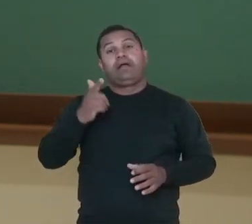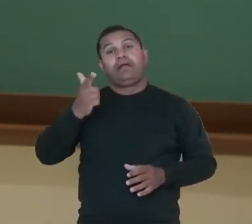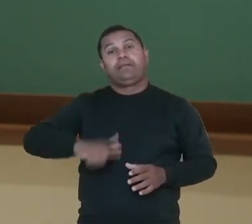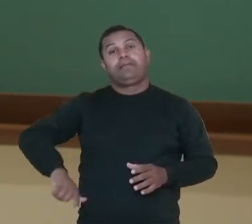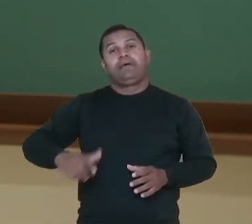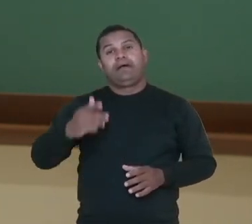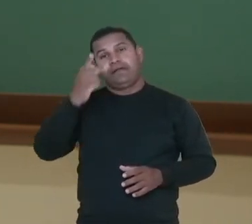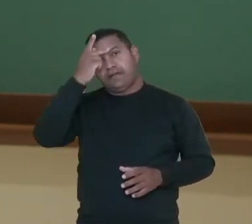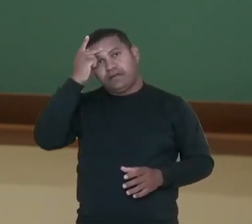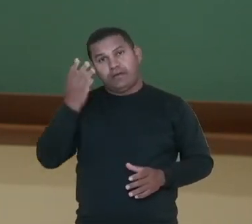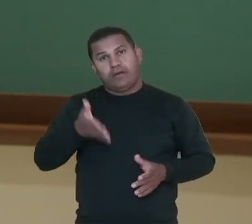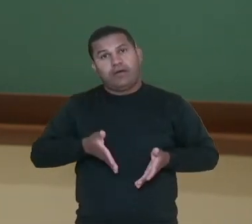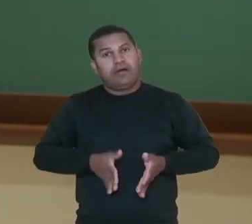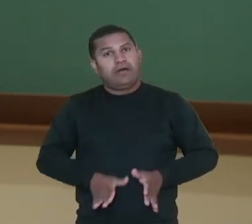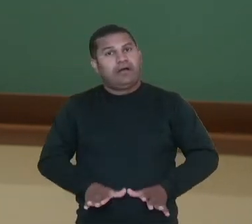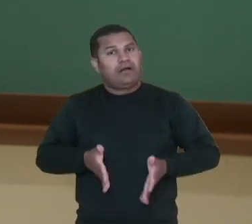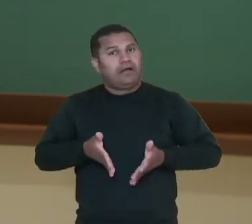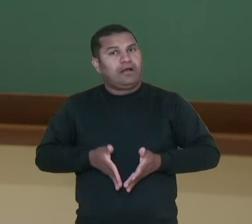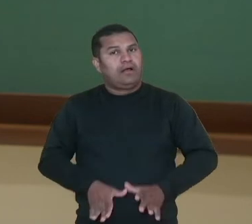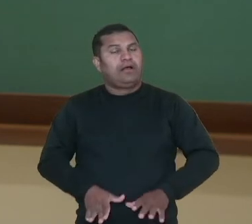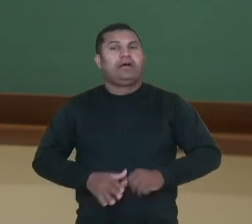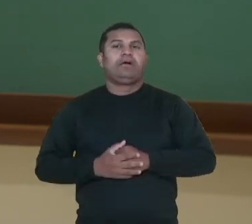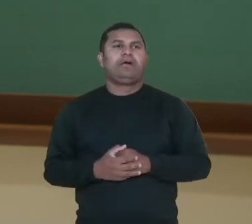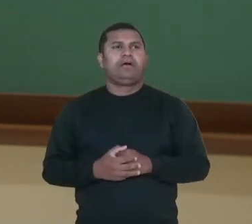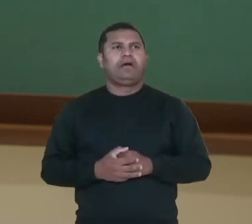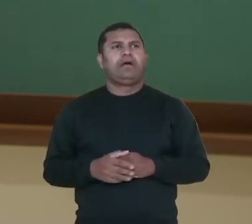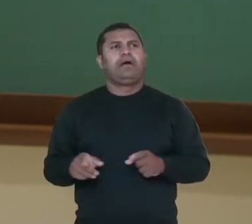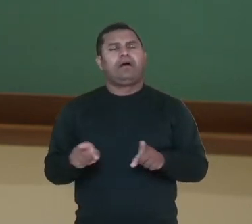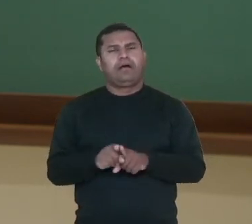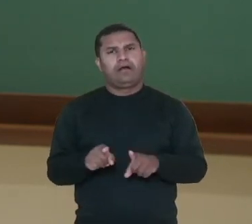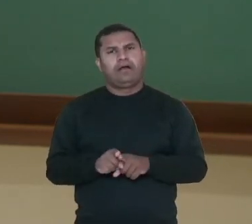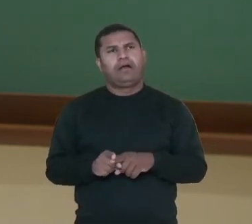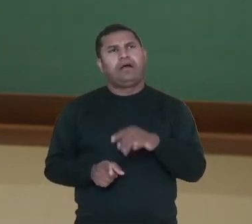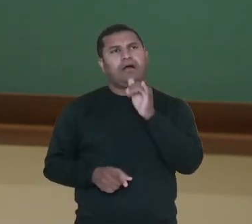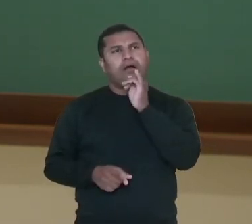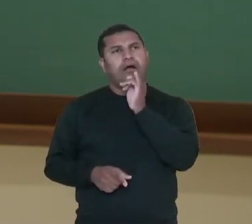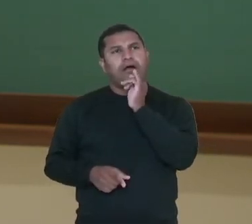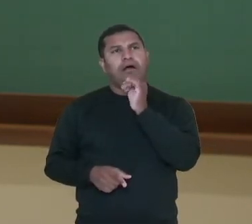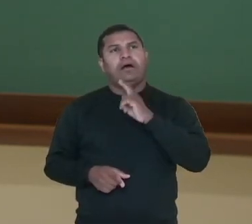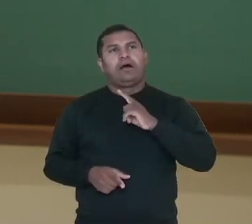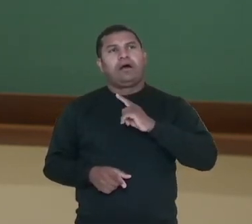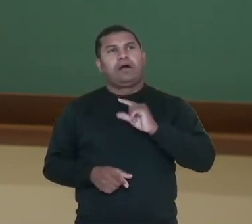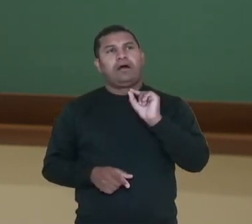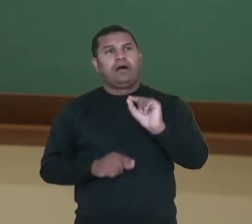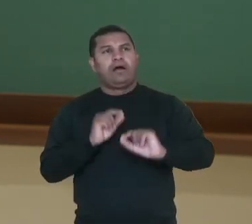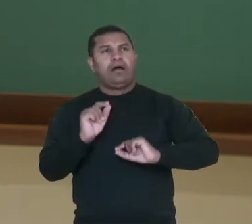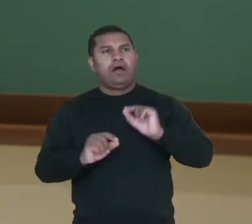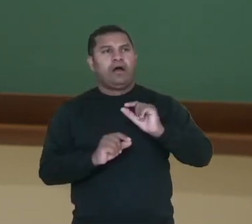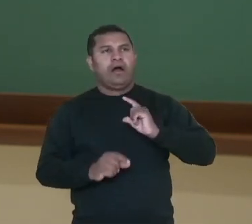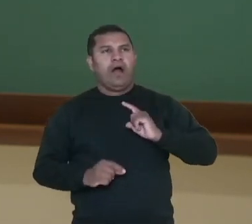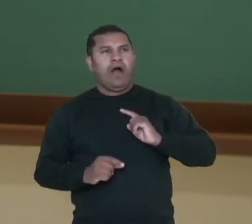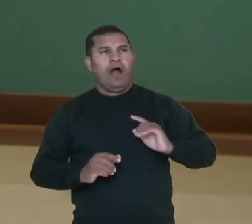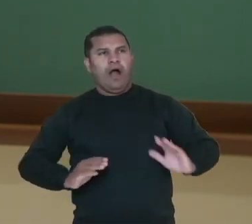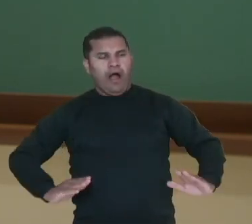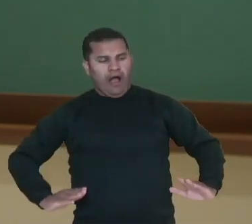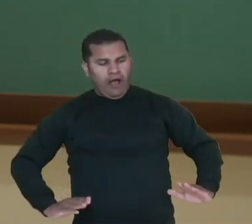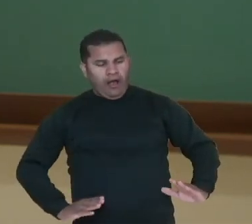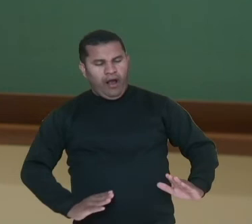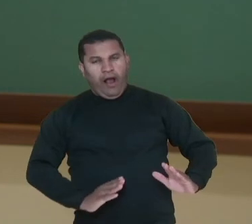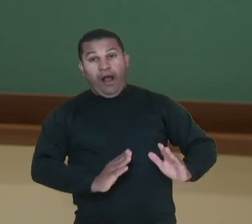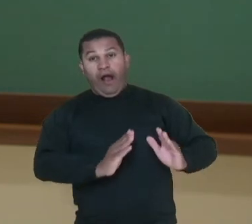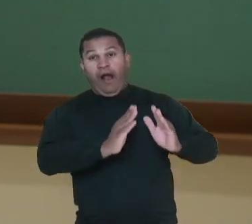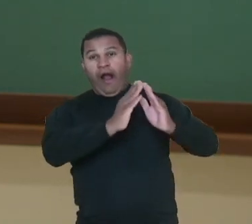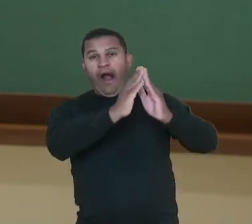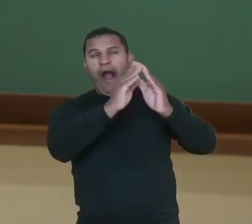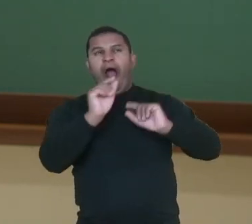3 momentos, em 1950, muito pobre, né? Aí o Brasil deu uma leve melhorada aí nos anos 80 e a partir dos